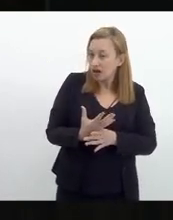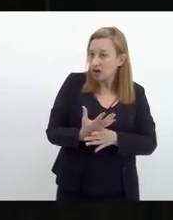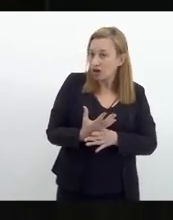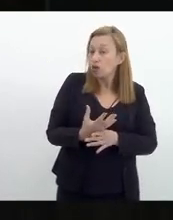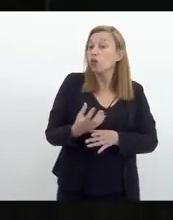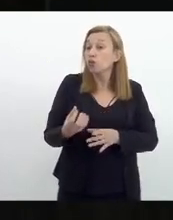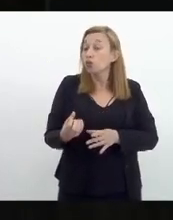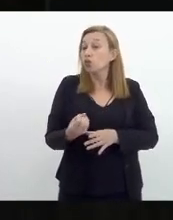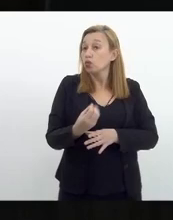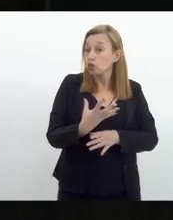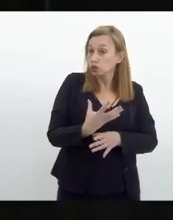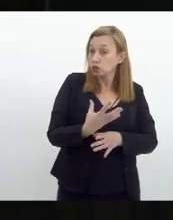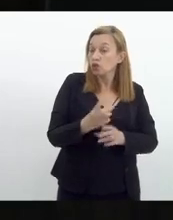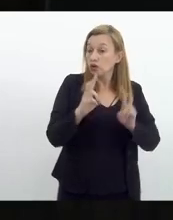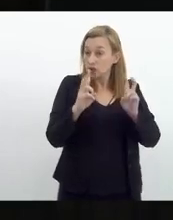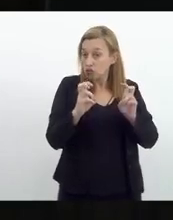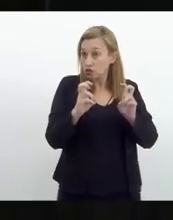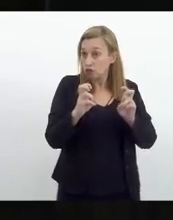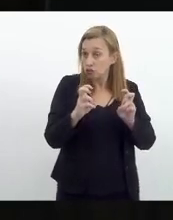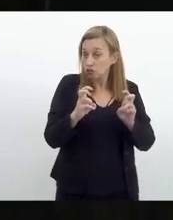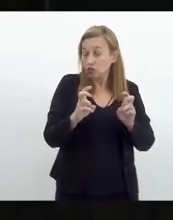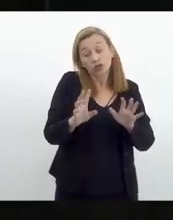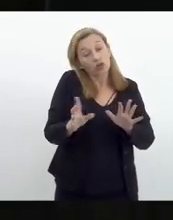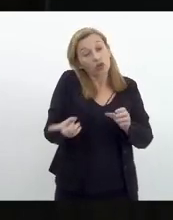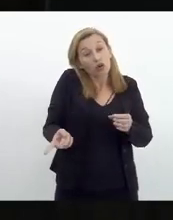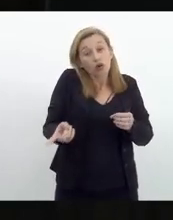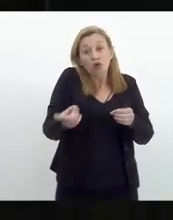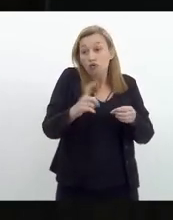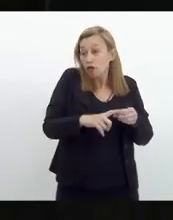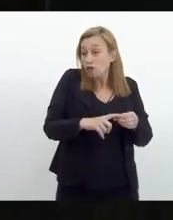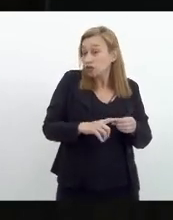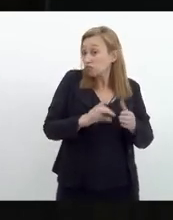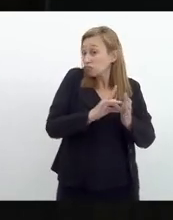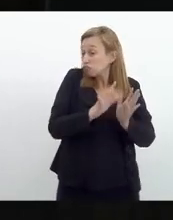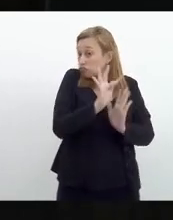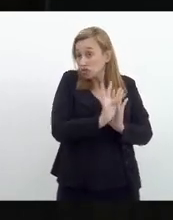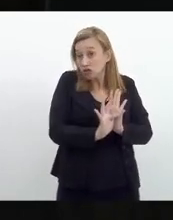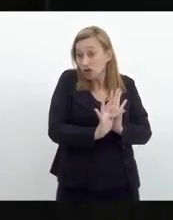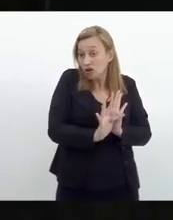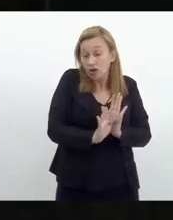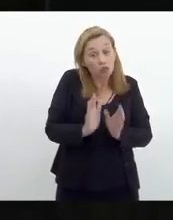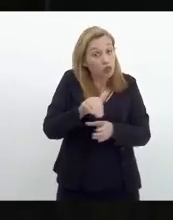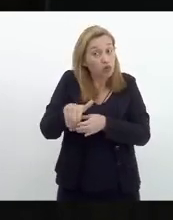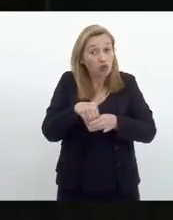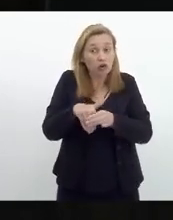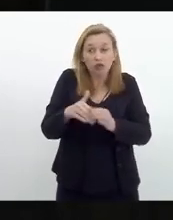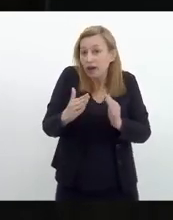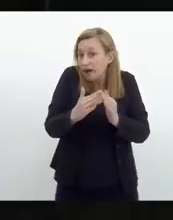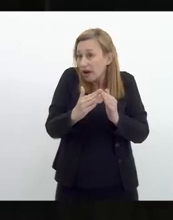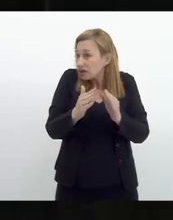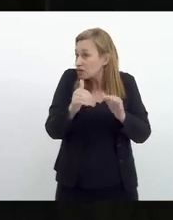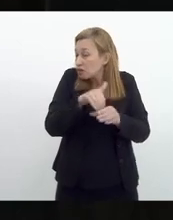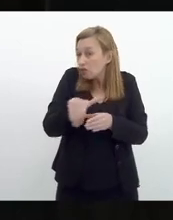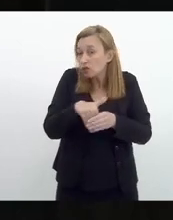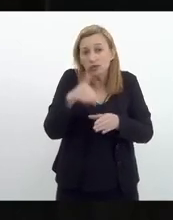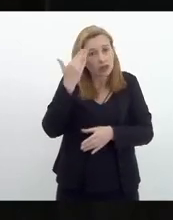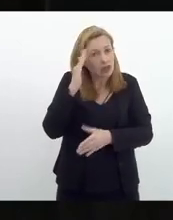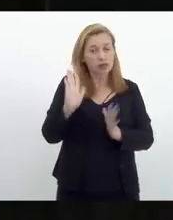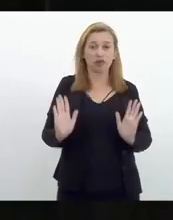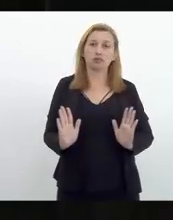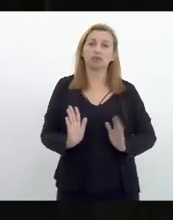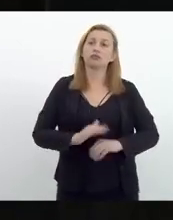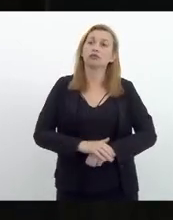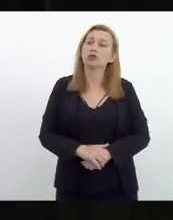se fizer diferente disso a gente volta o texto original sem problema aí vai para o voto aqui a casa de voto é o entendimento